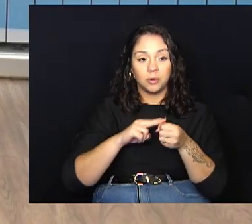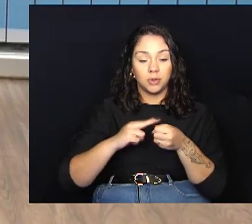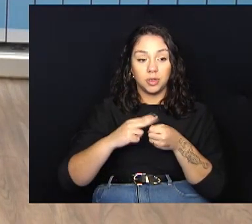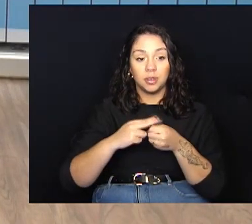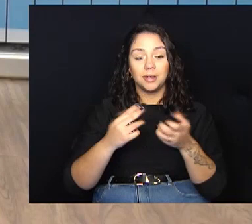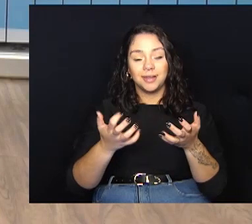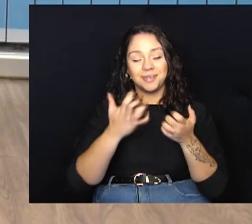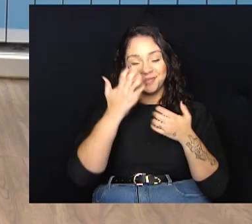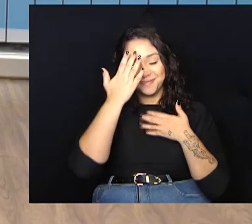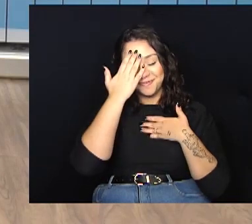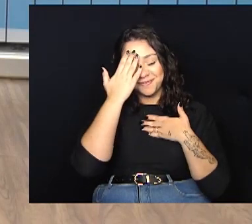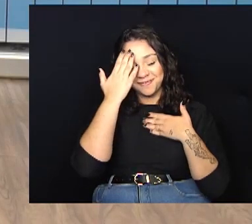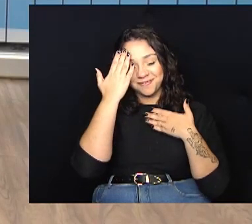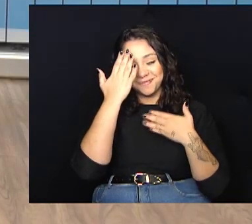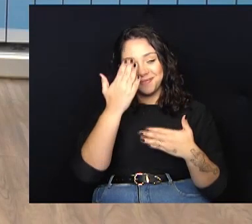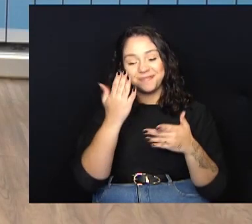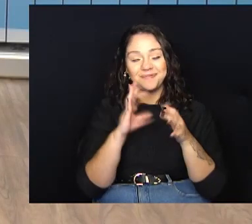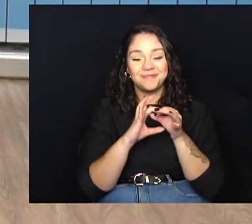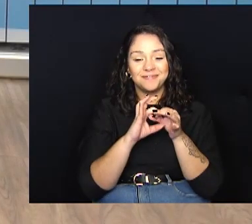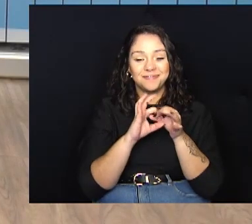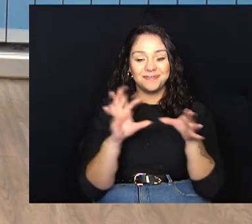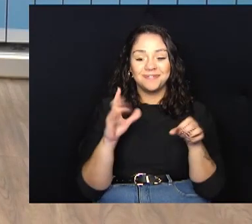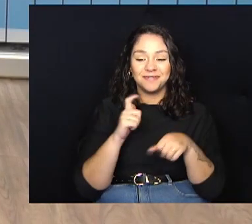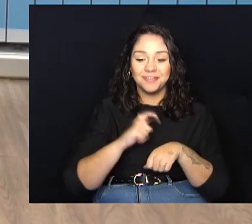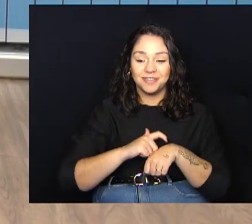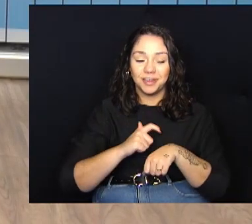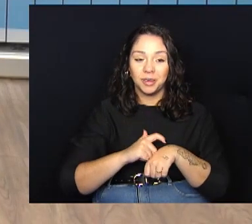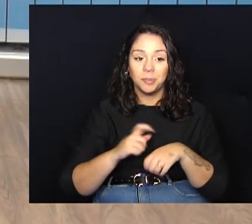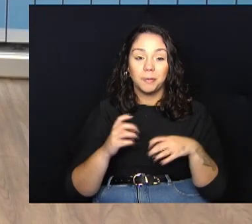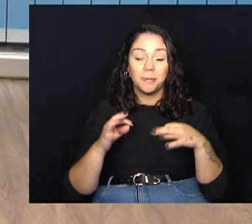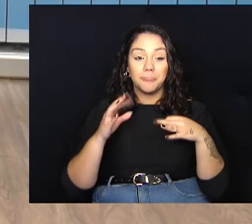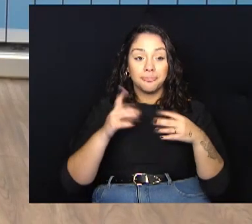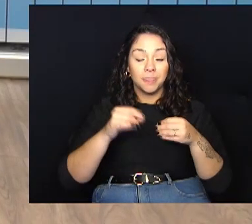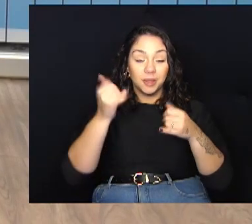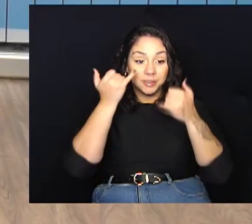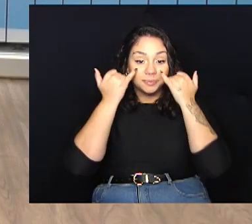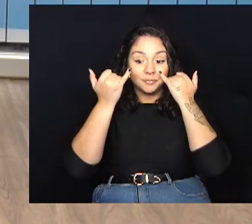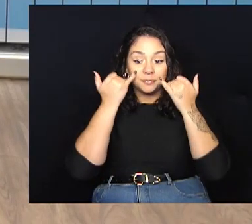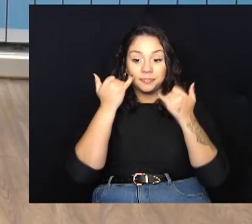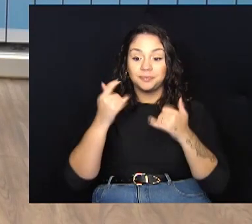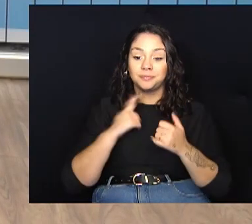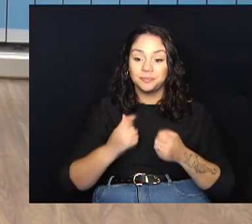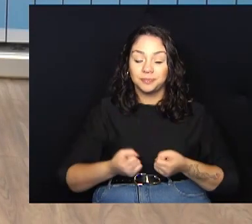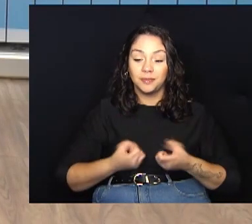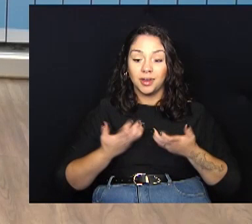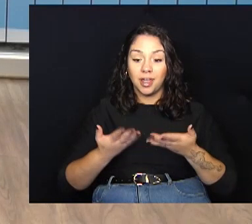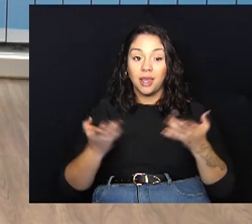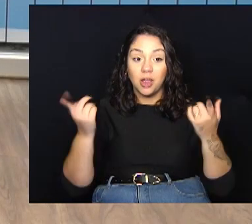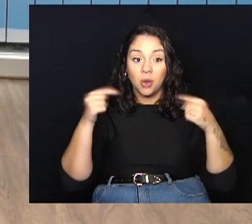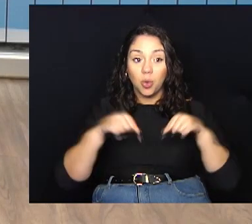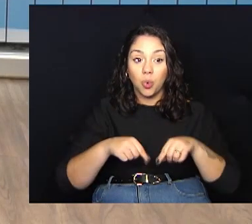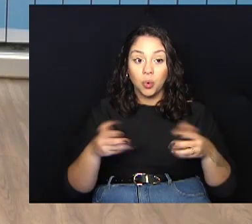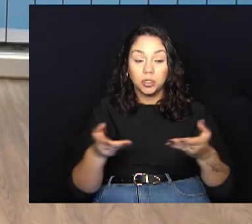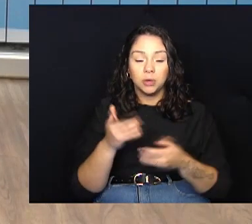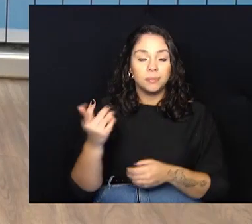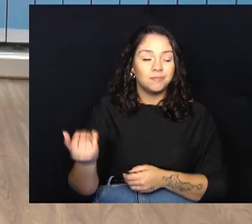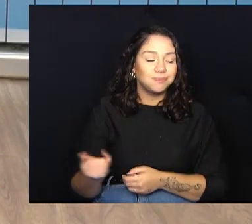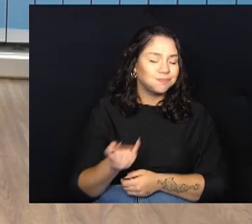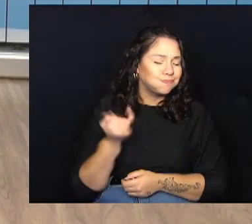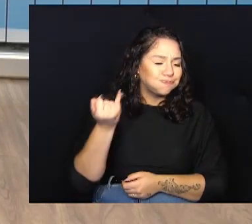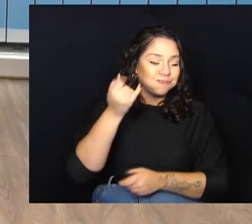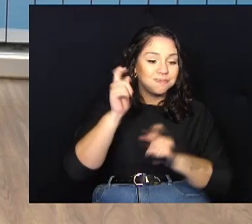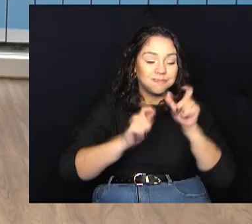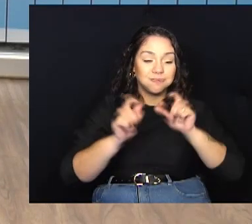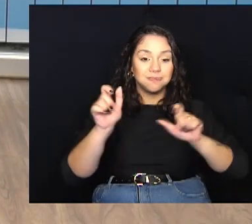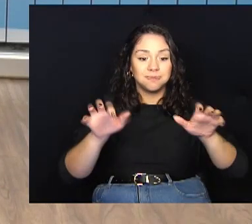quero agradecer a disponibilidade do seu tempo todas as informações que foram passadas aqui De grande valia para quem está